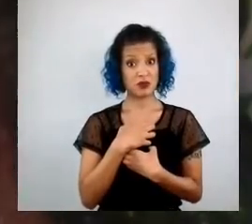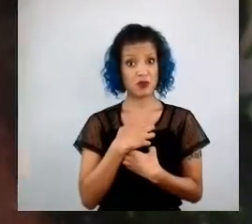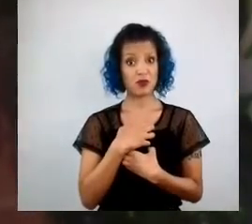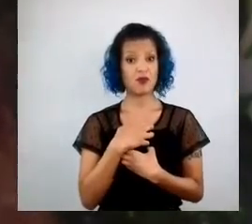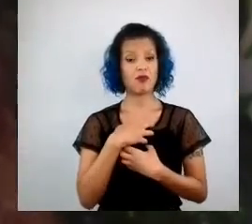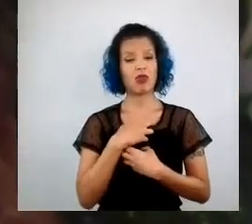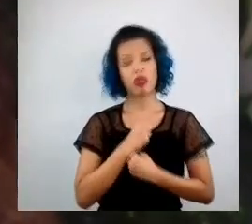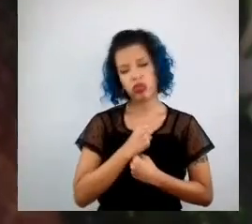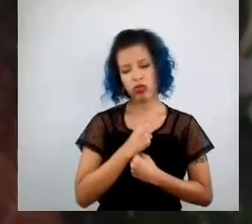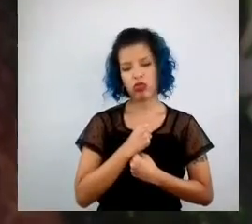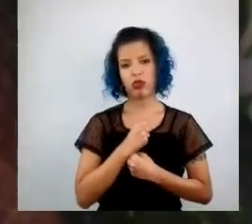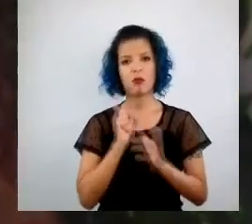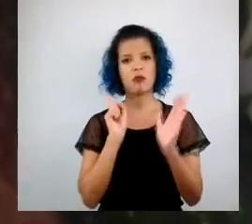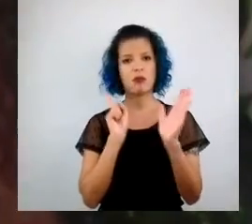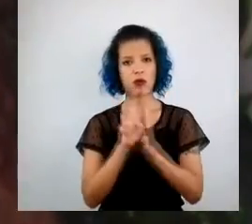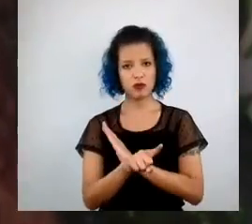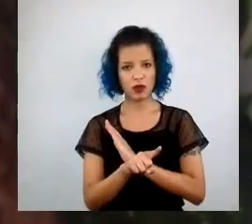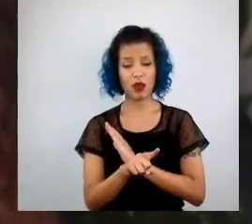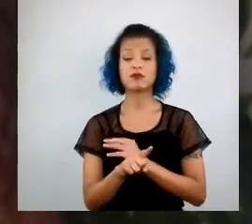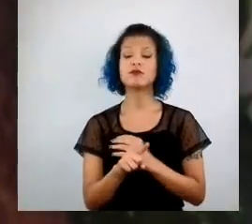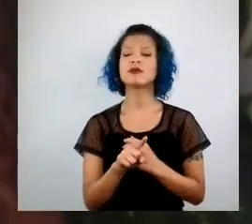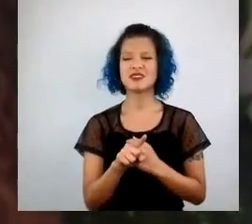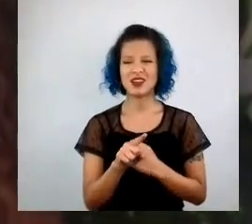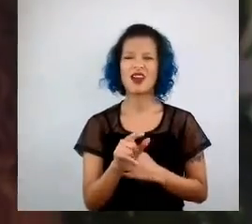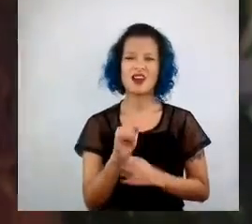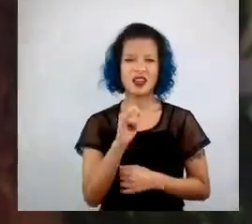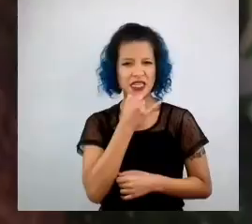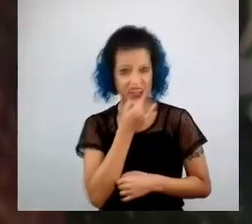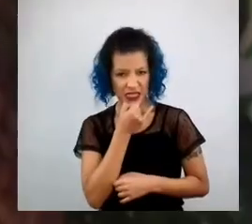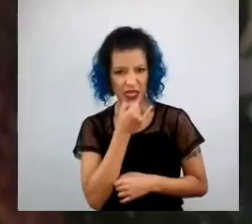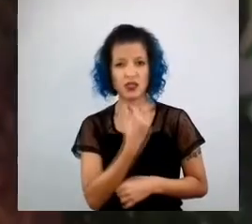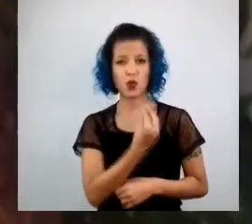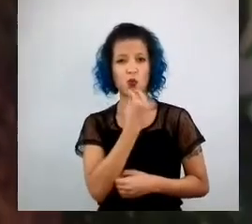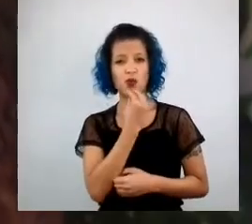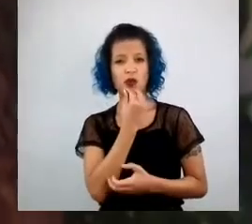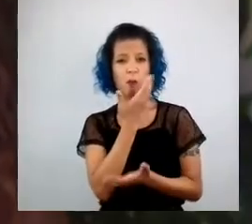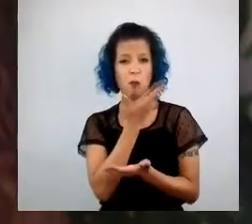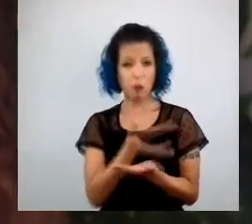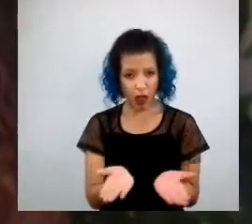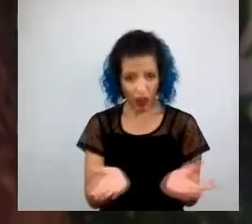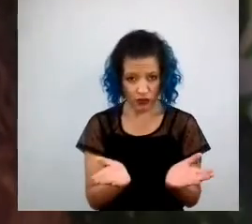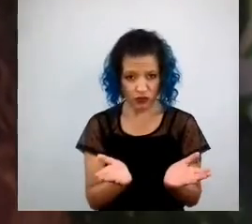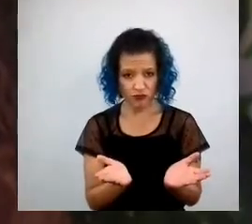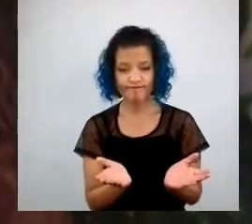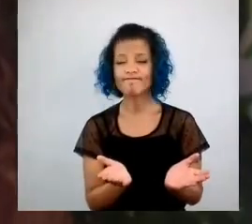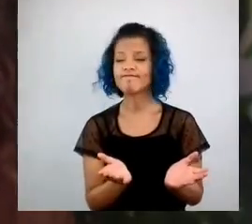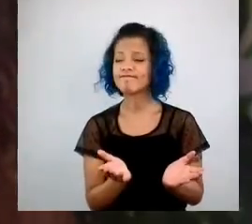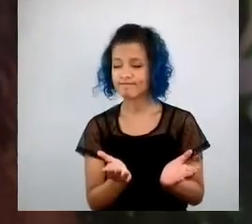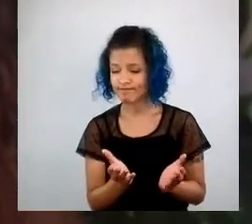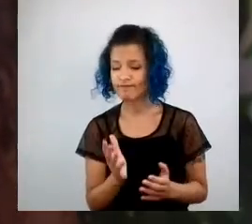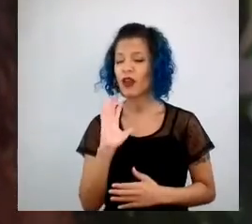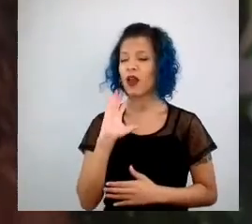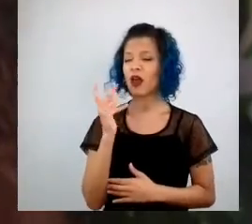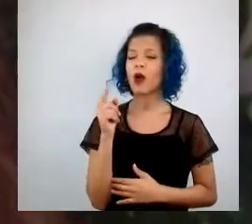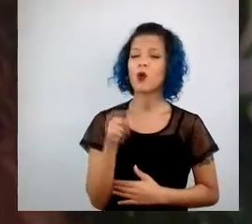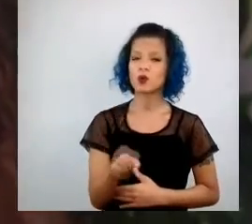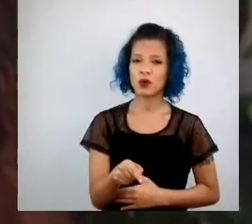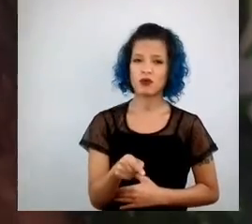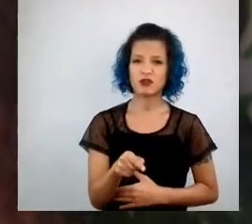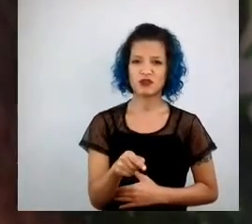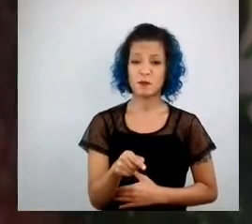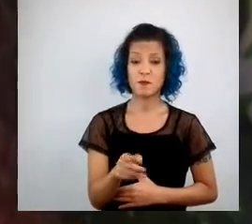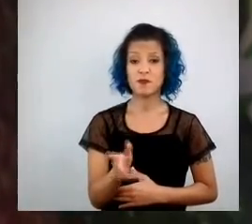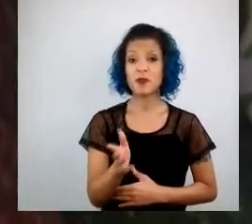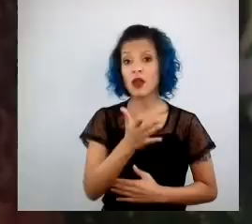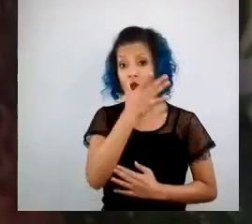Essa tristeza de perda de oportunidades, é justamente o que acontece quando uma pessoa passa por uma